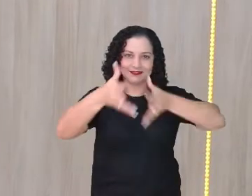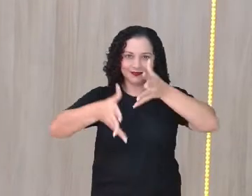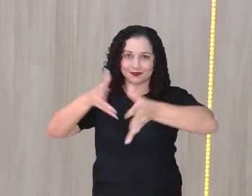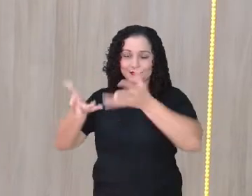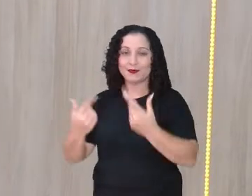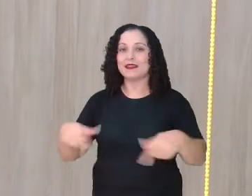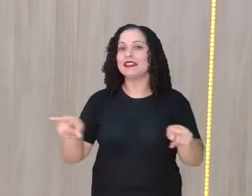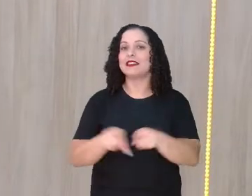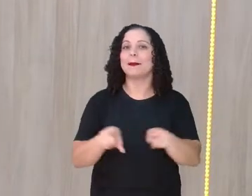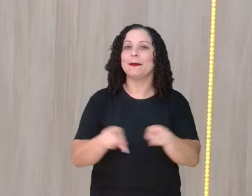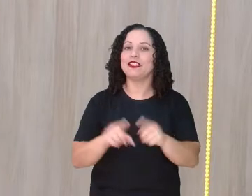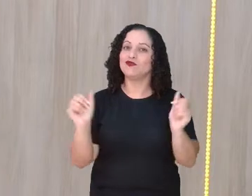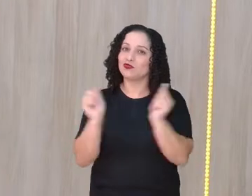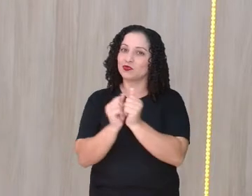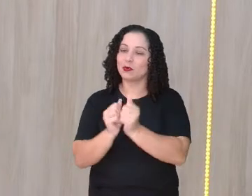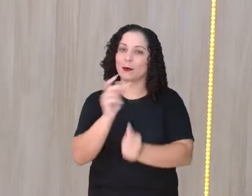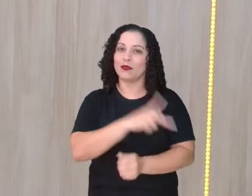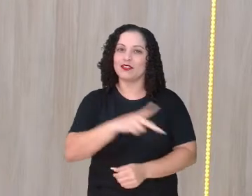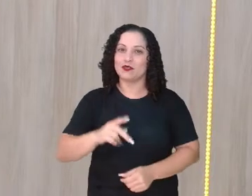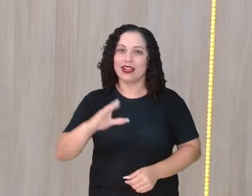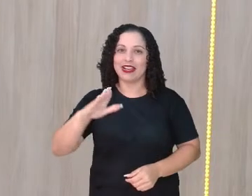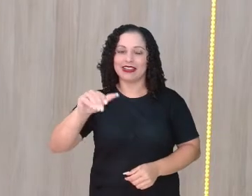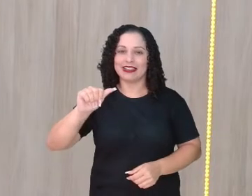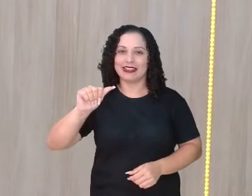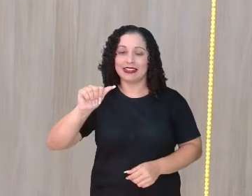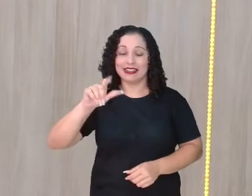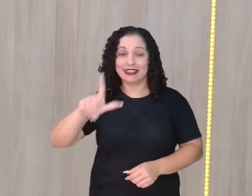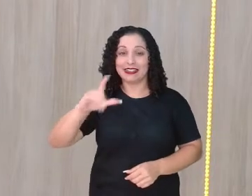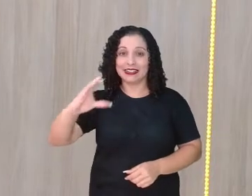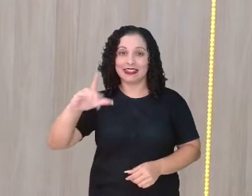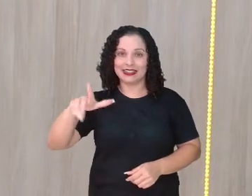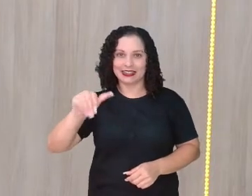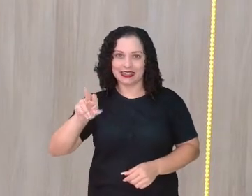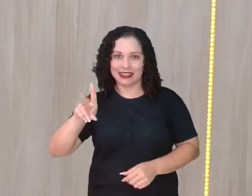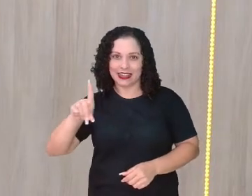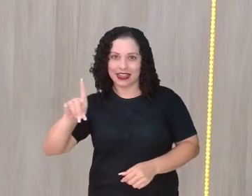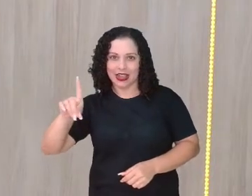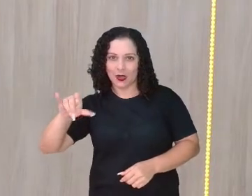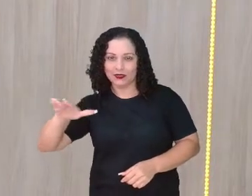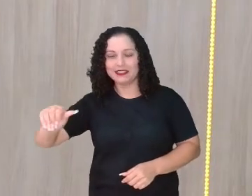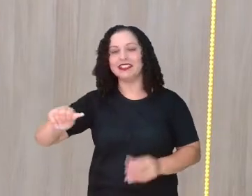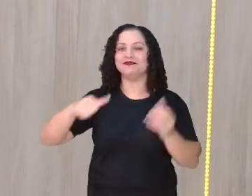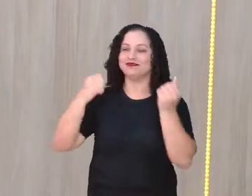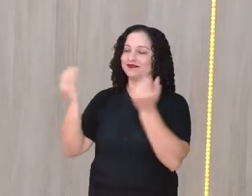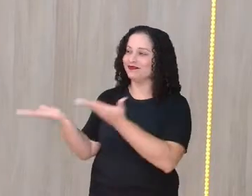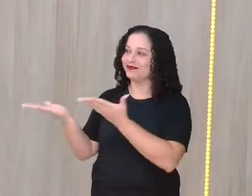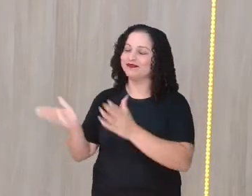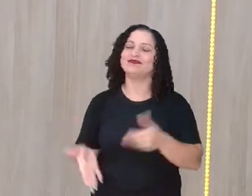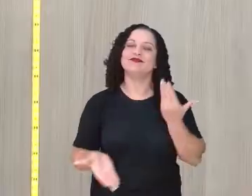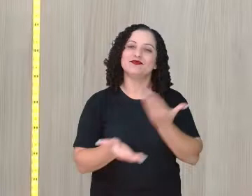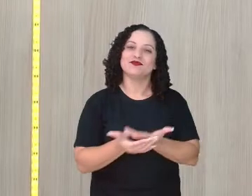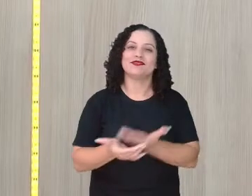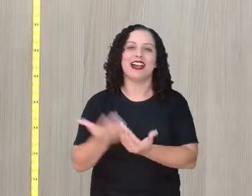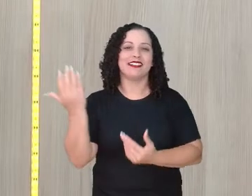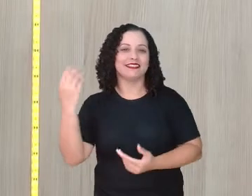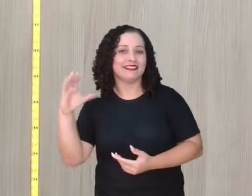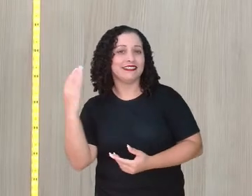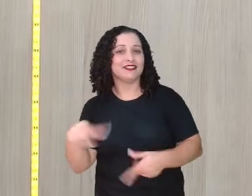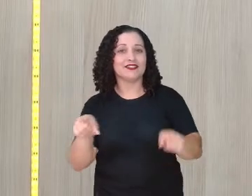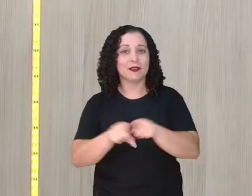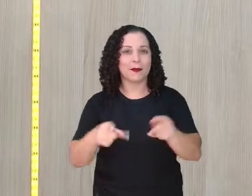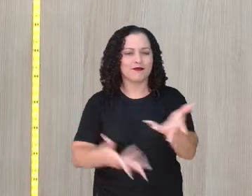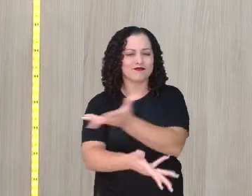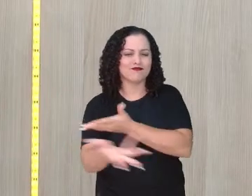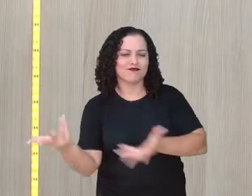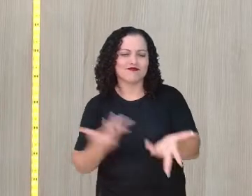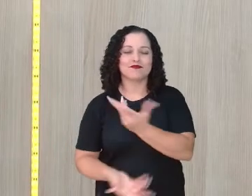estou com a queridíssima professora Cláudia. A gente vem falando de ciências e português, não é mesmo, Cláudia? É isso aí, professora